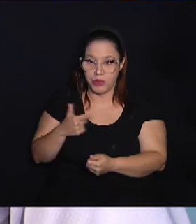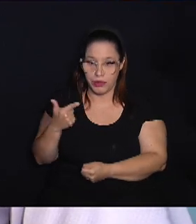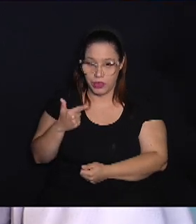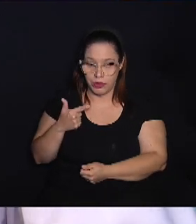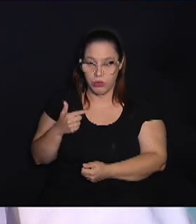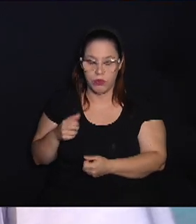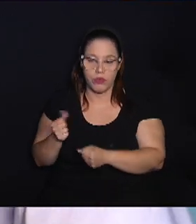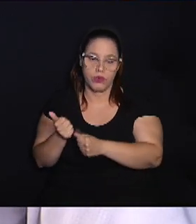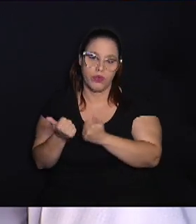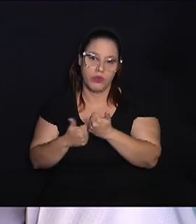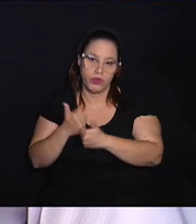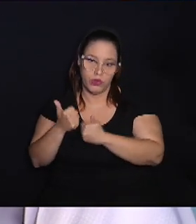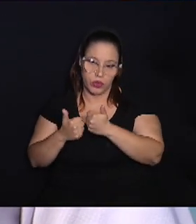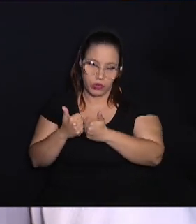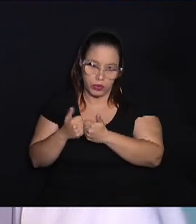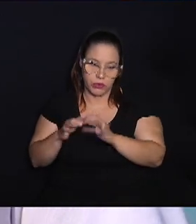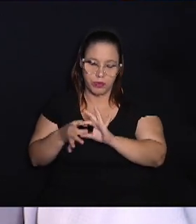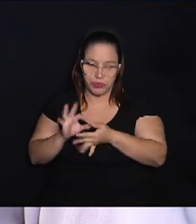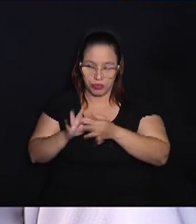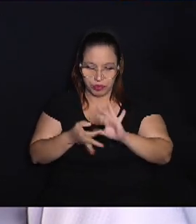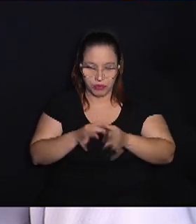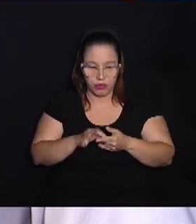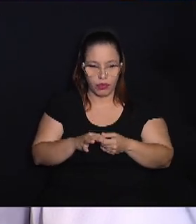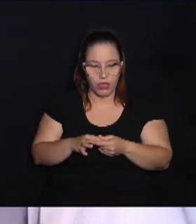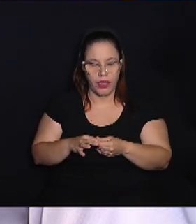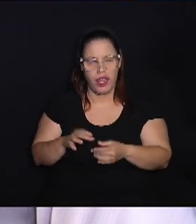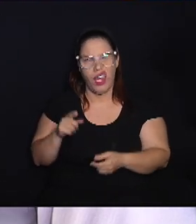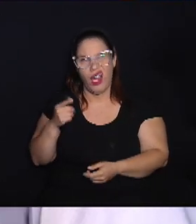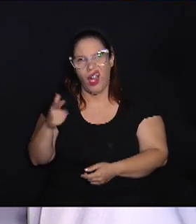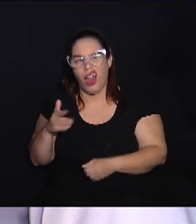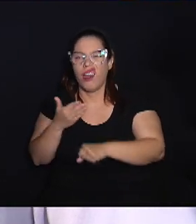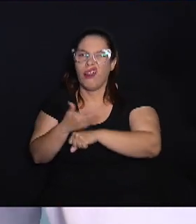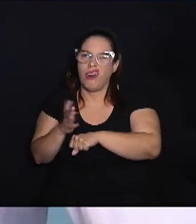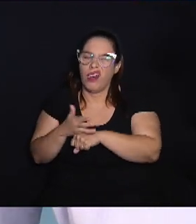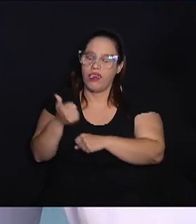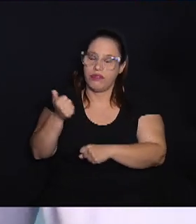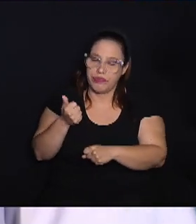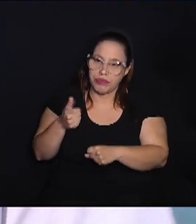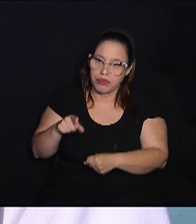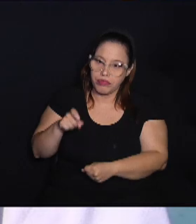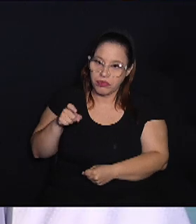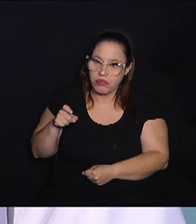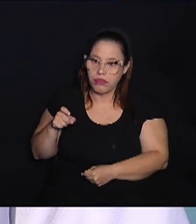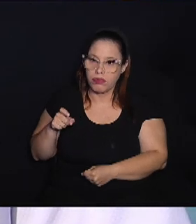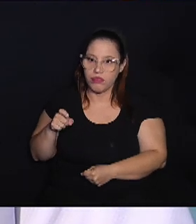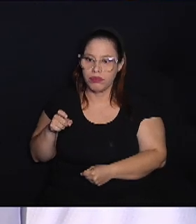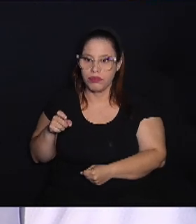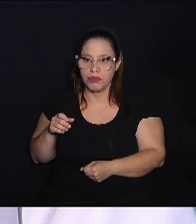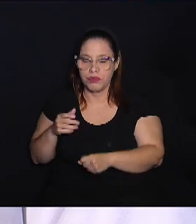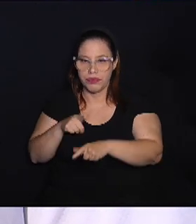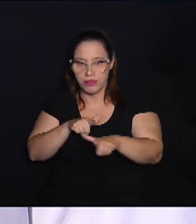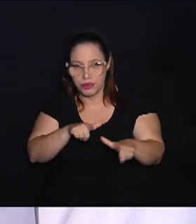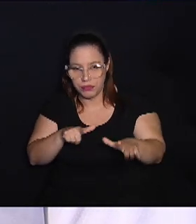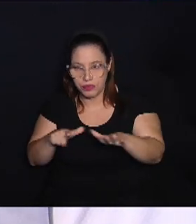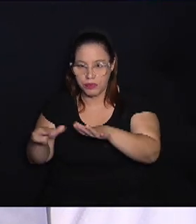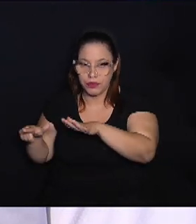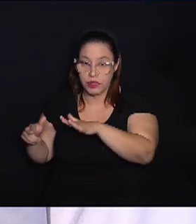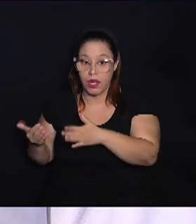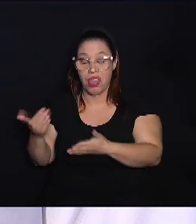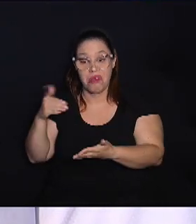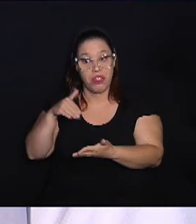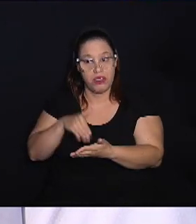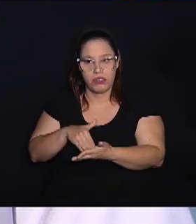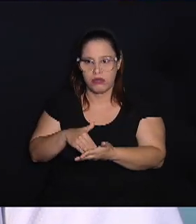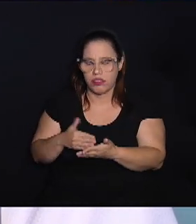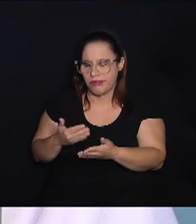diário. Ela treina 6 vezes por semana, 6 dias por semana. Então, e não é de agora, isso é que a gente